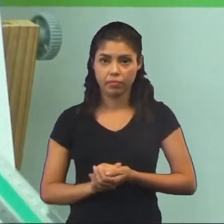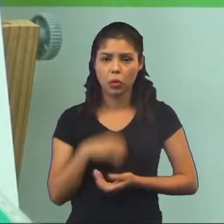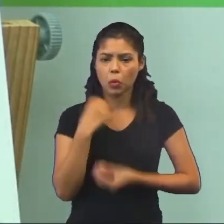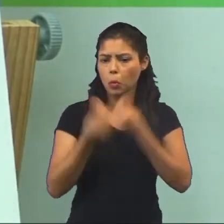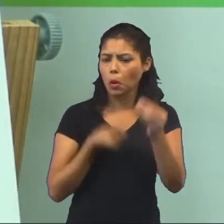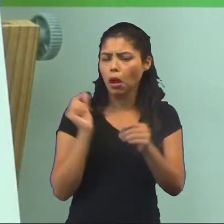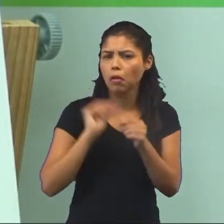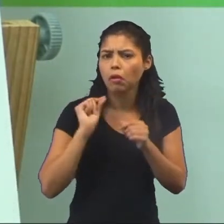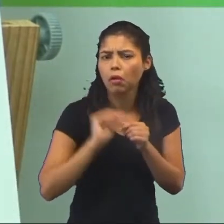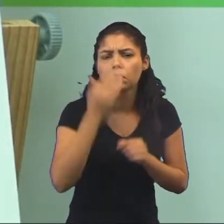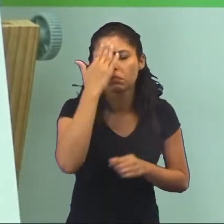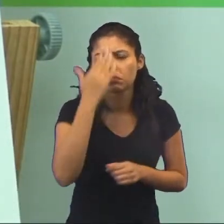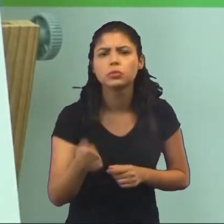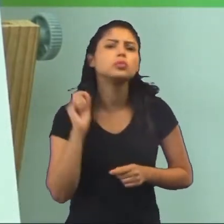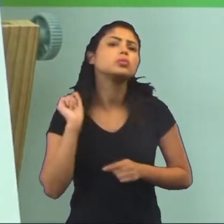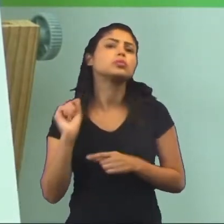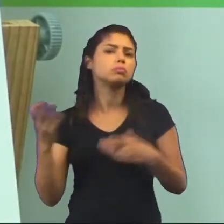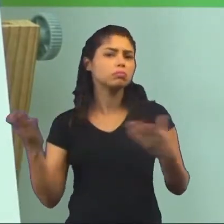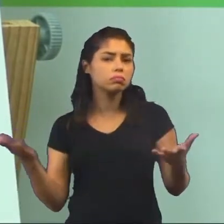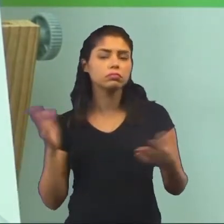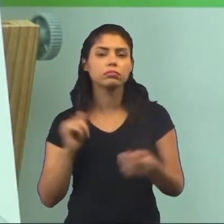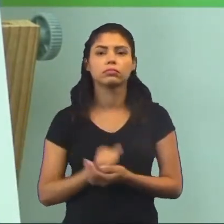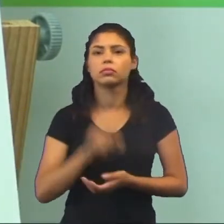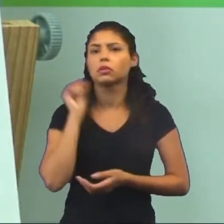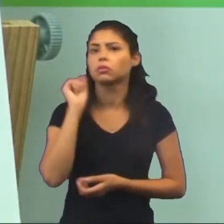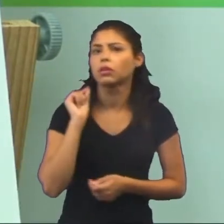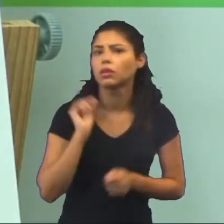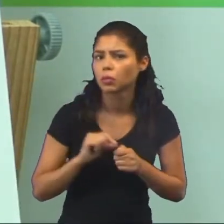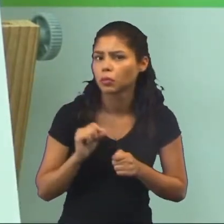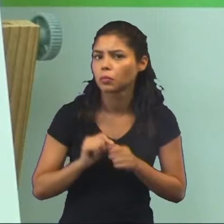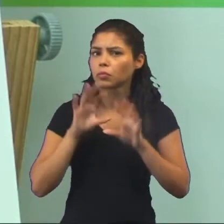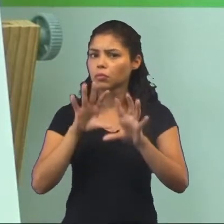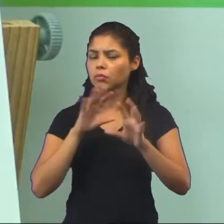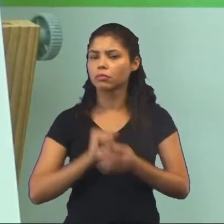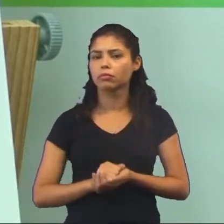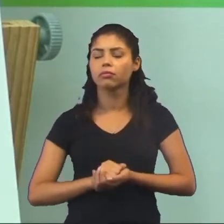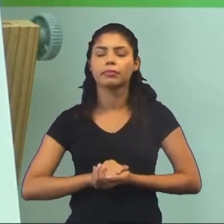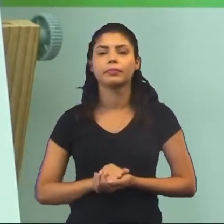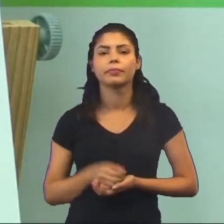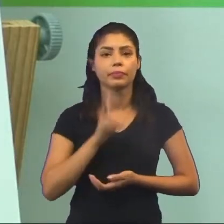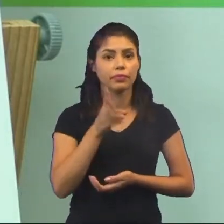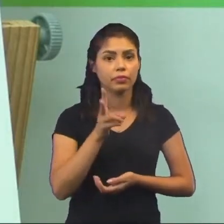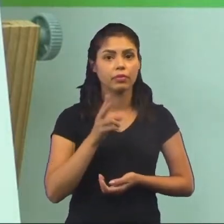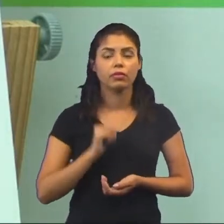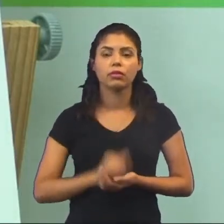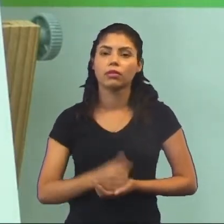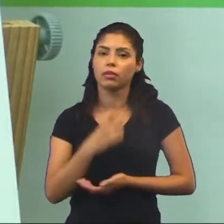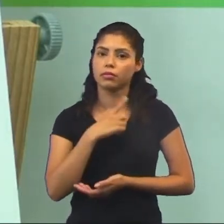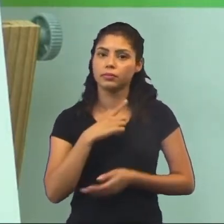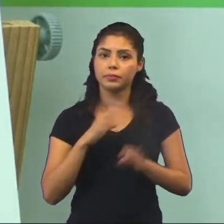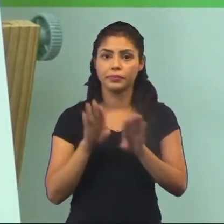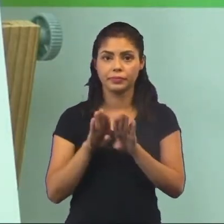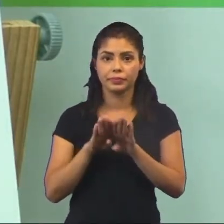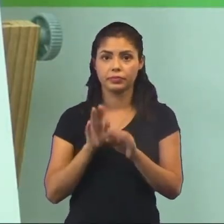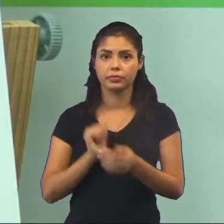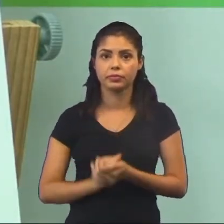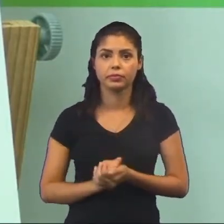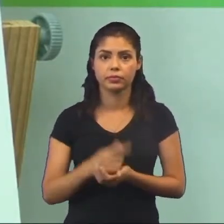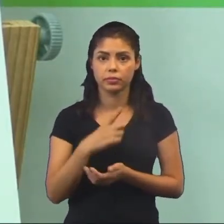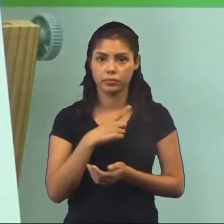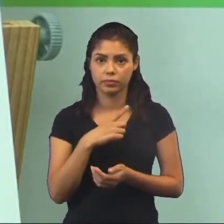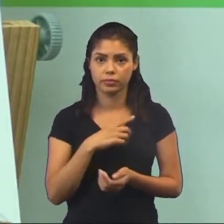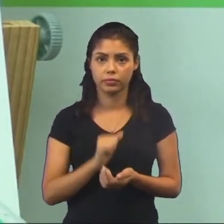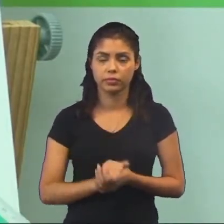como é que nós vamos saber do que é a receita? O que será que vai ser feito? Não é mesmo? Nós temos também que ter